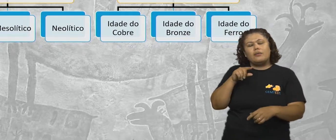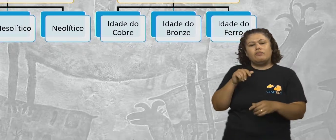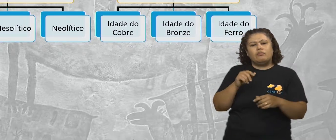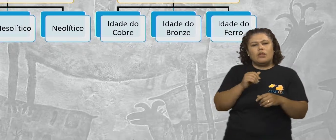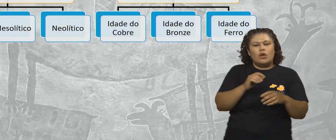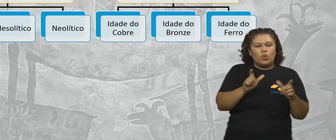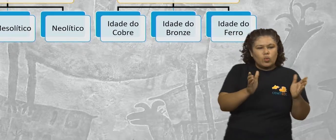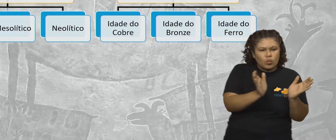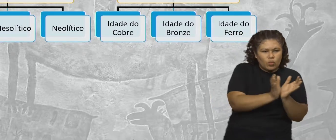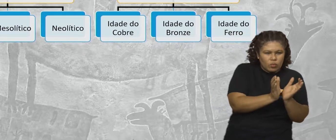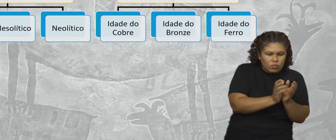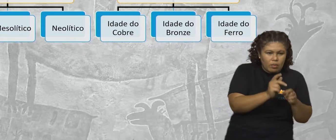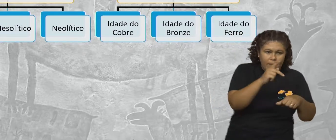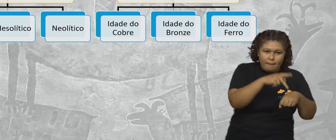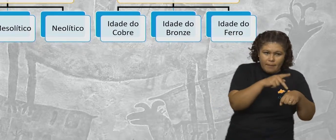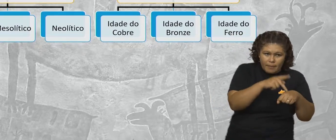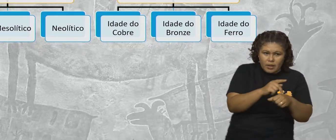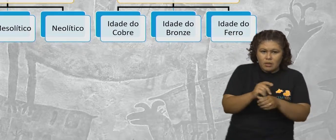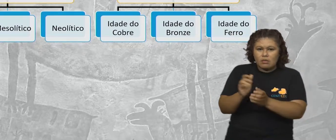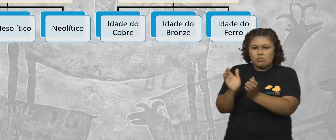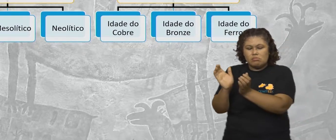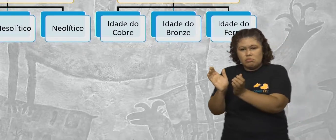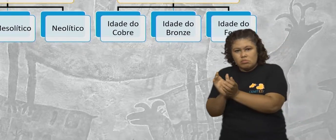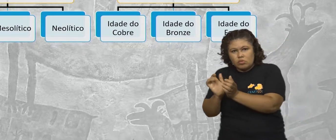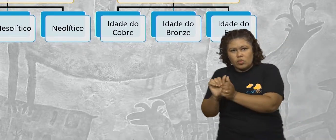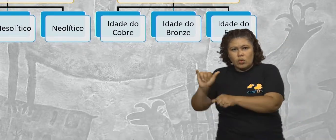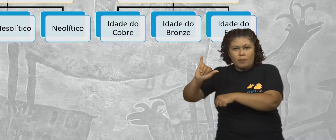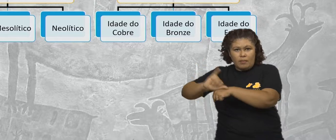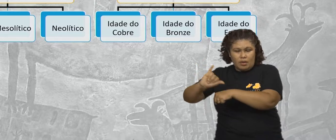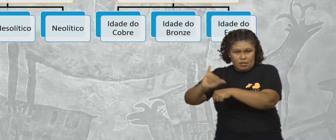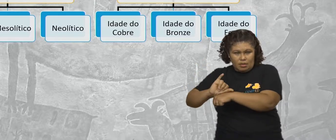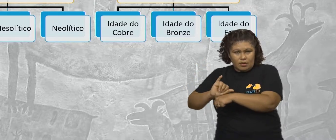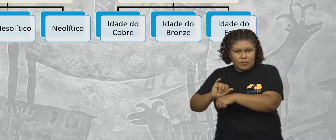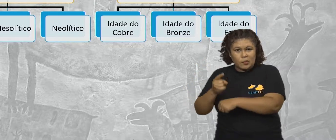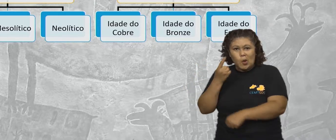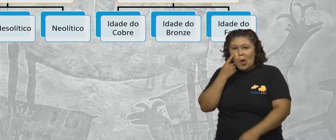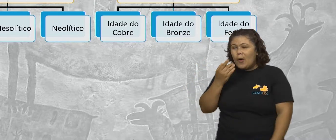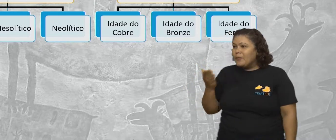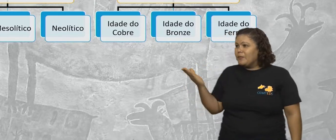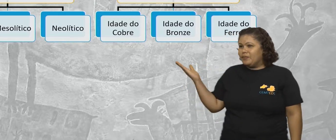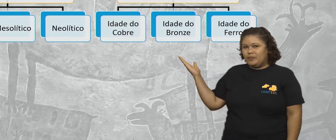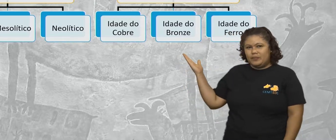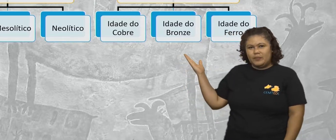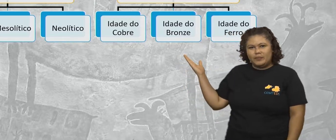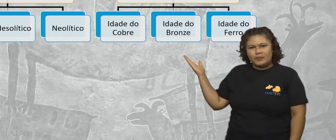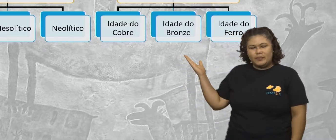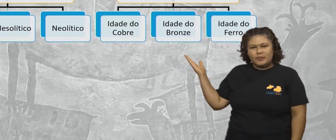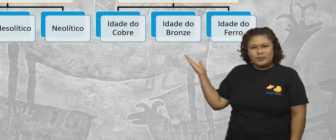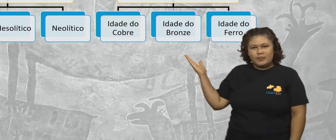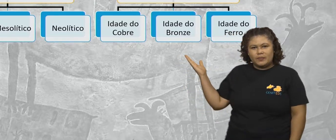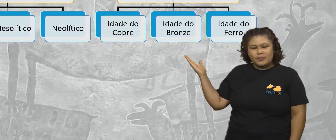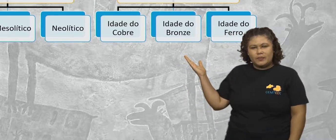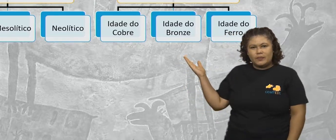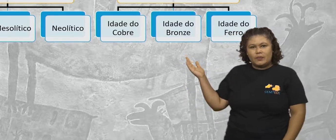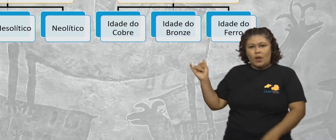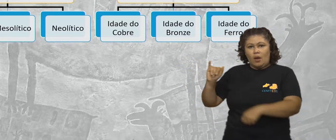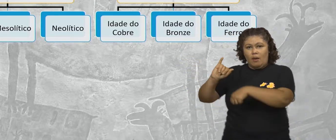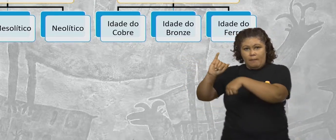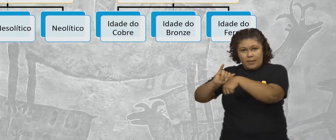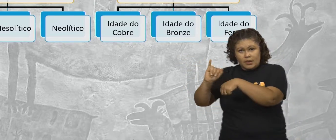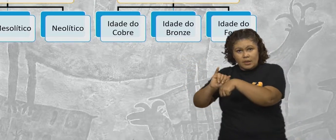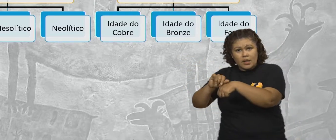Metais. A Idade da Pedra é subdividida em Paleolítico, Mesolítico e Neolítico. E a Idade dos Metais